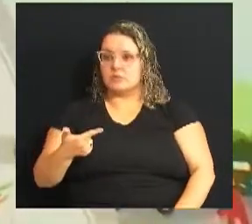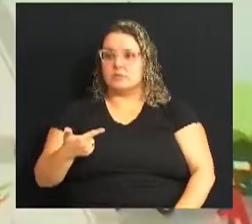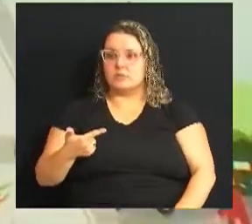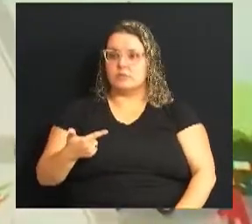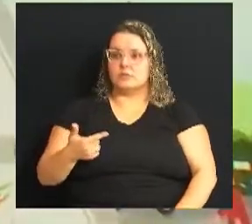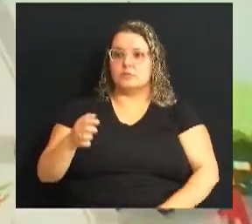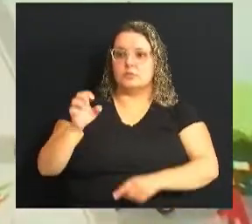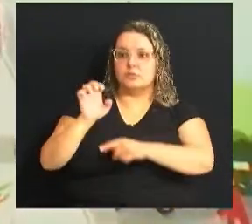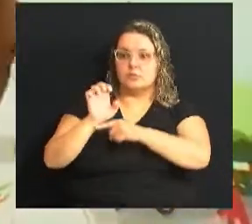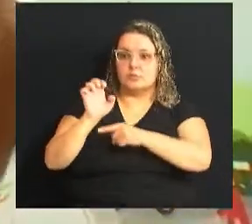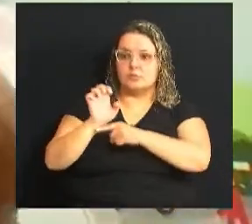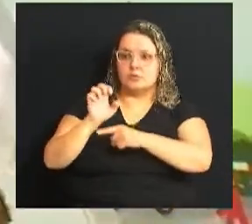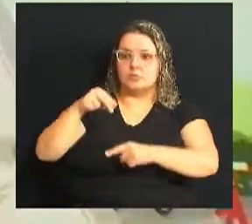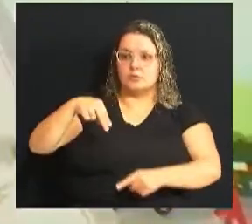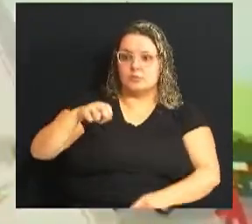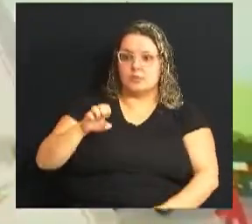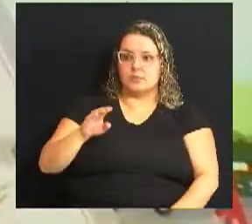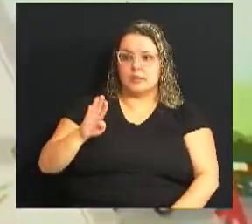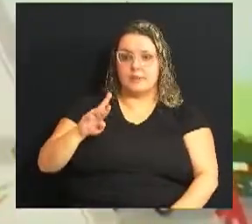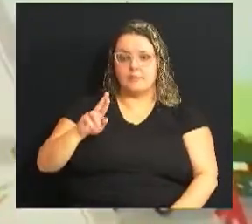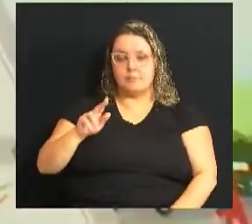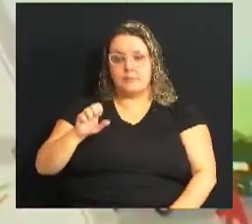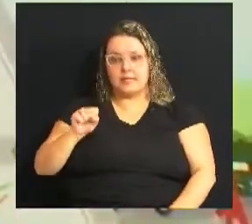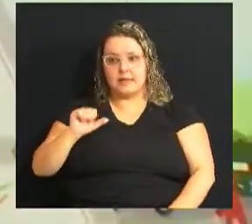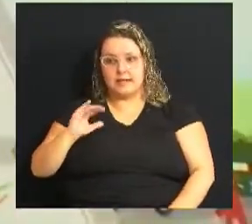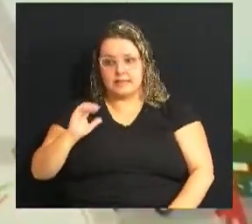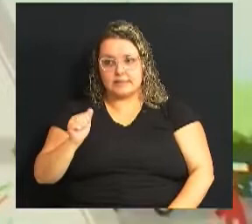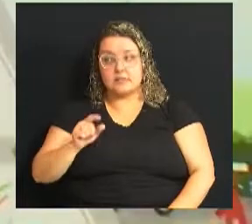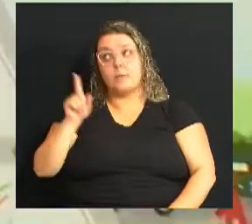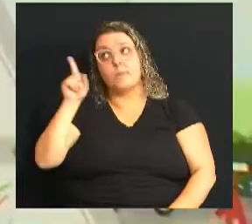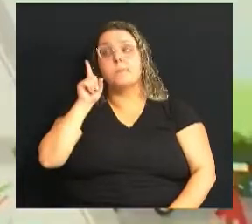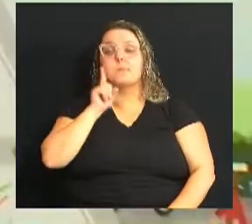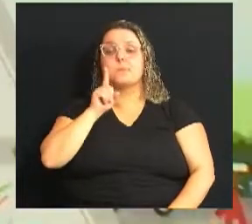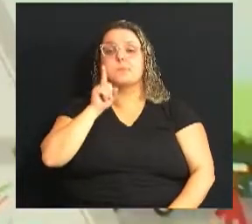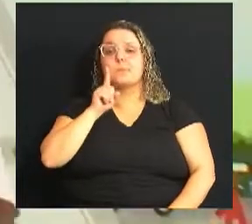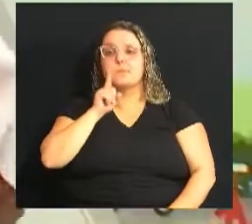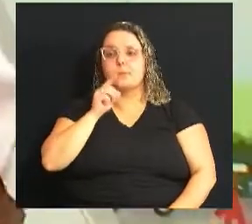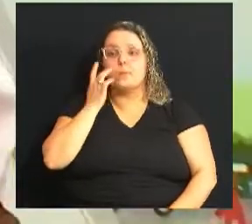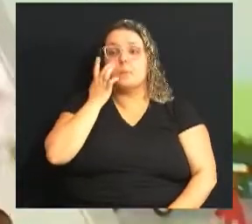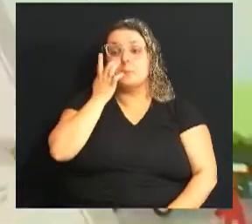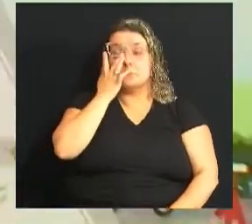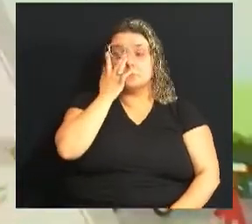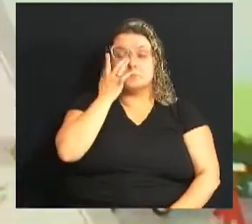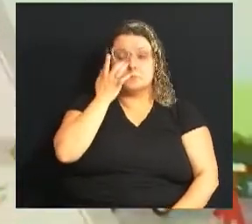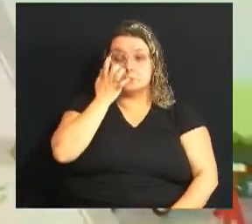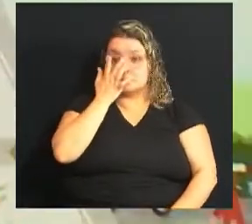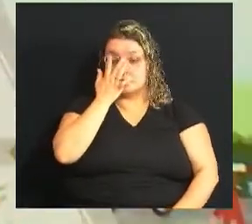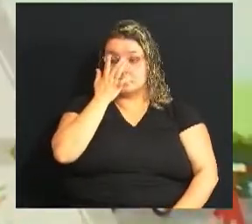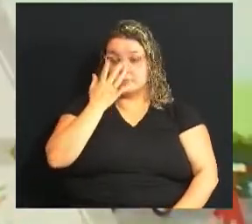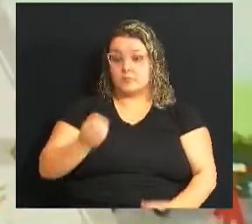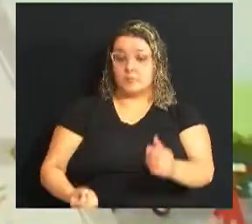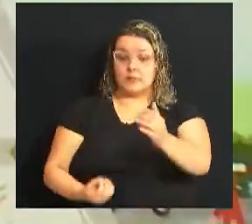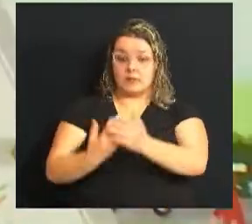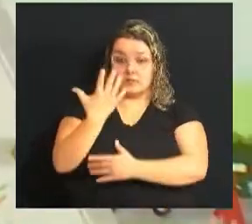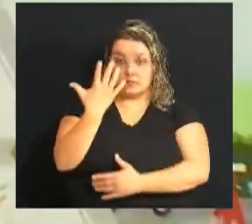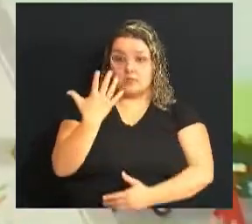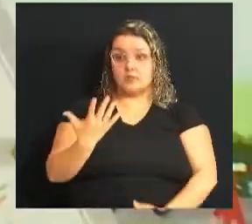do Nebraska, começa tudo lá nos Estados Unidos, né? E foi instituído